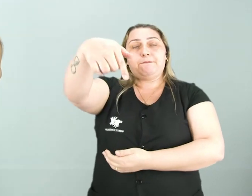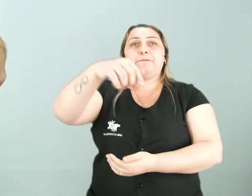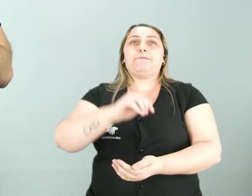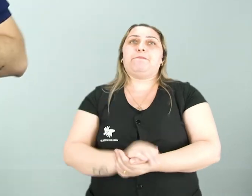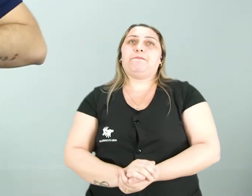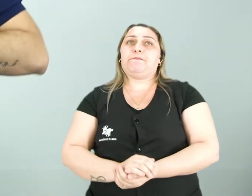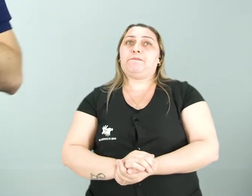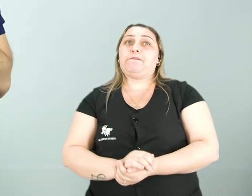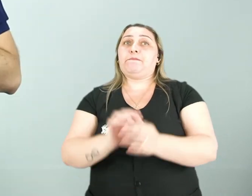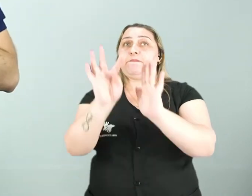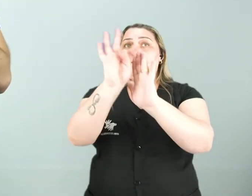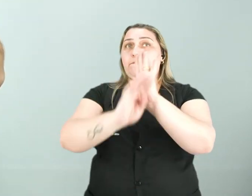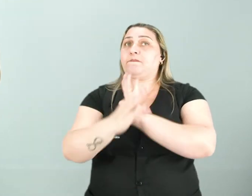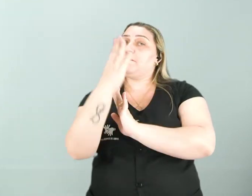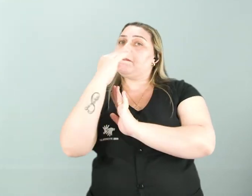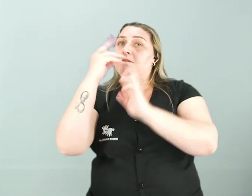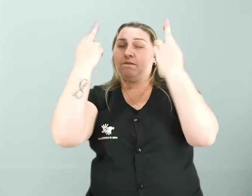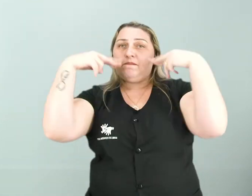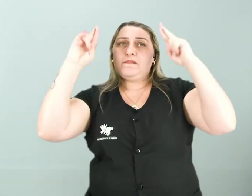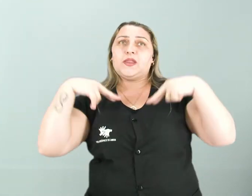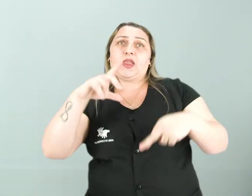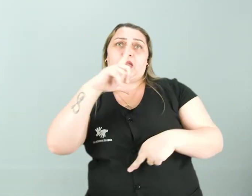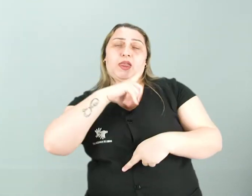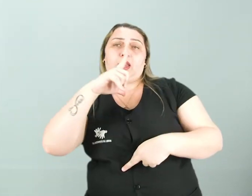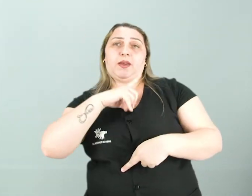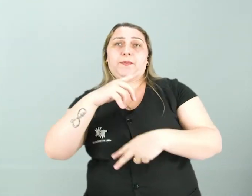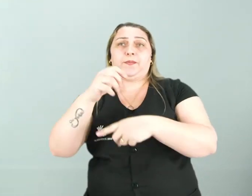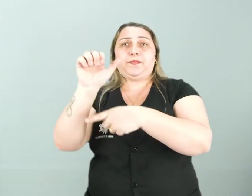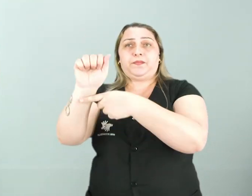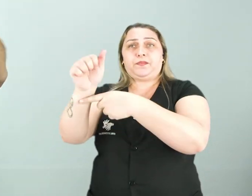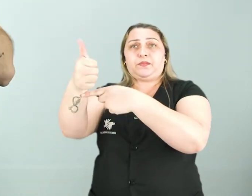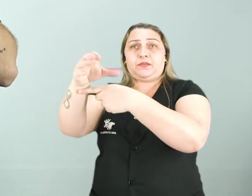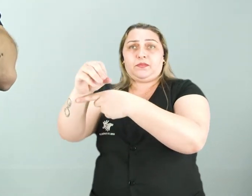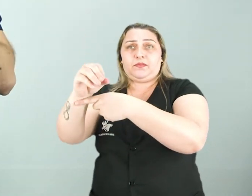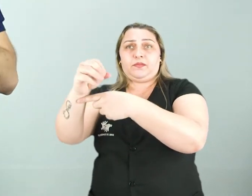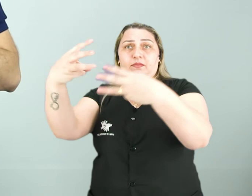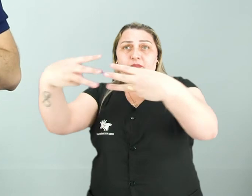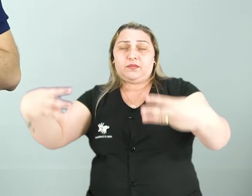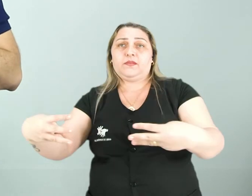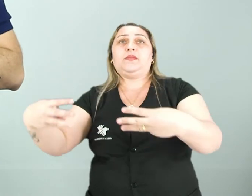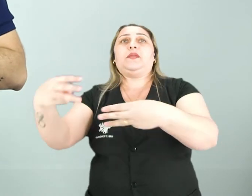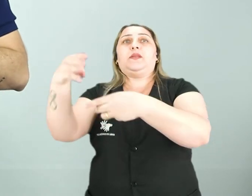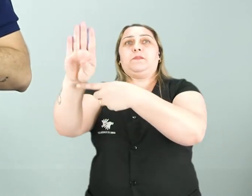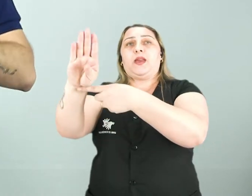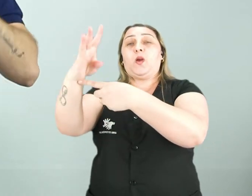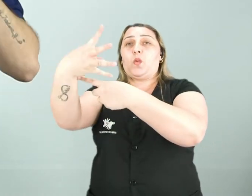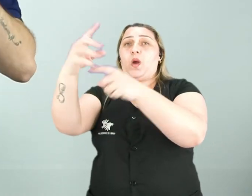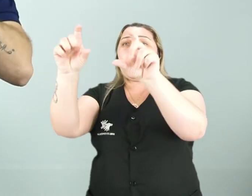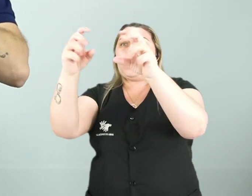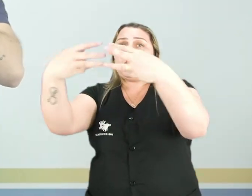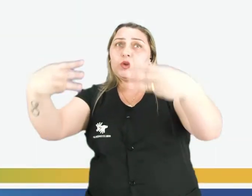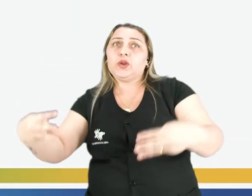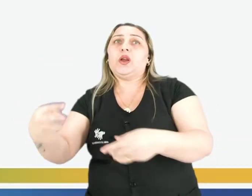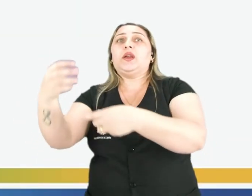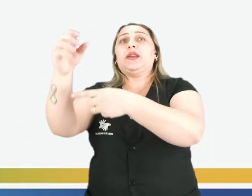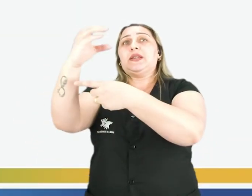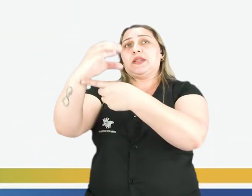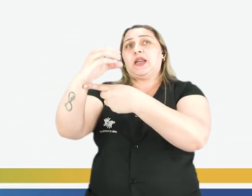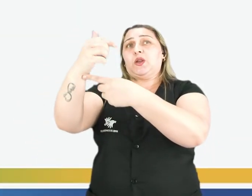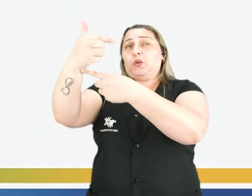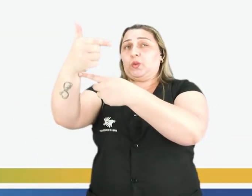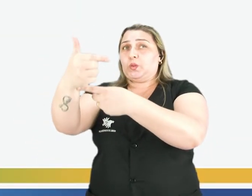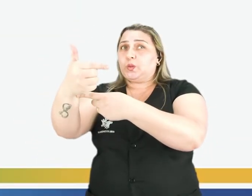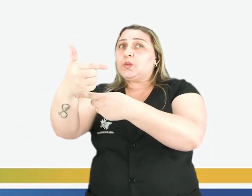7. O texto O Lobo e o Cordeiro possui 10 estrofes, 4 estrofes, 2 estrofes,